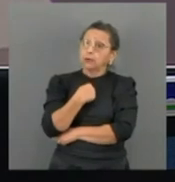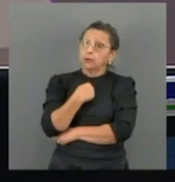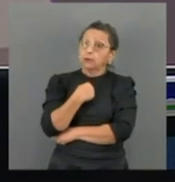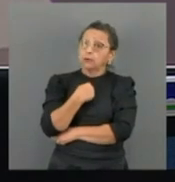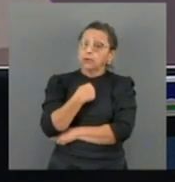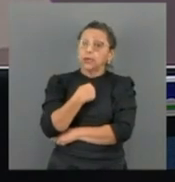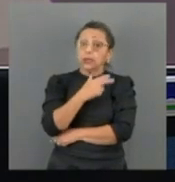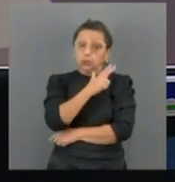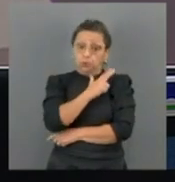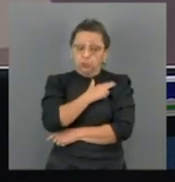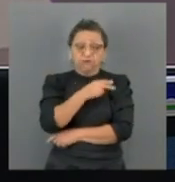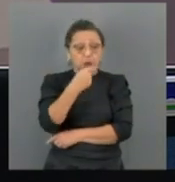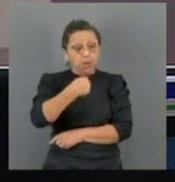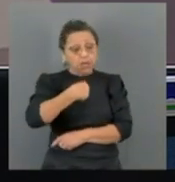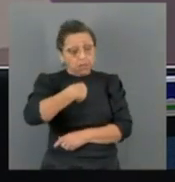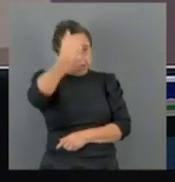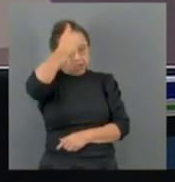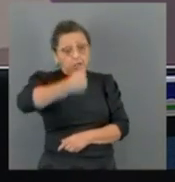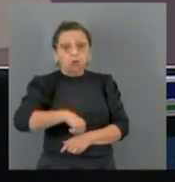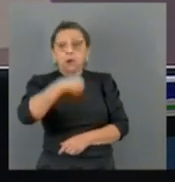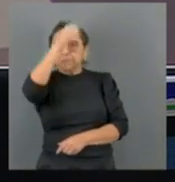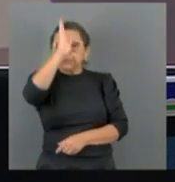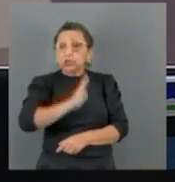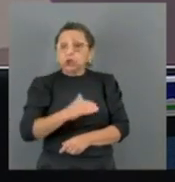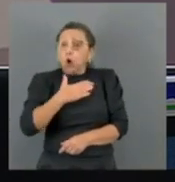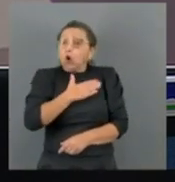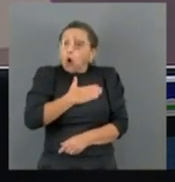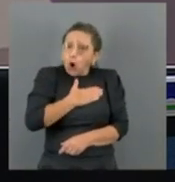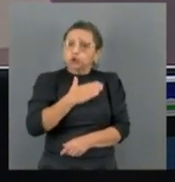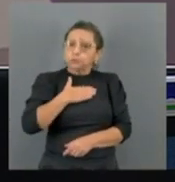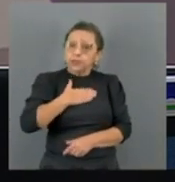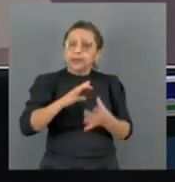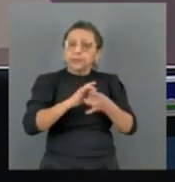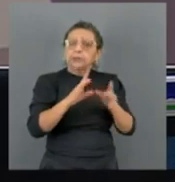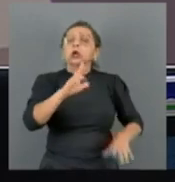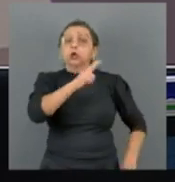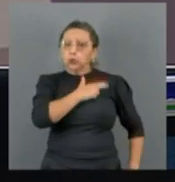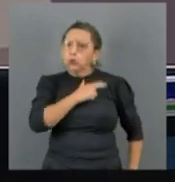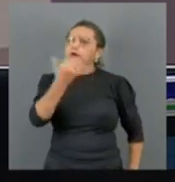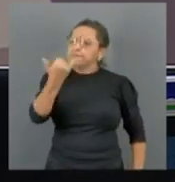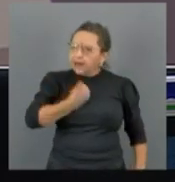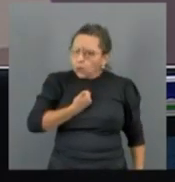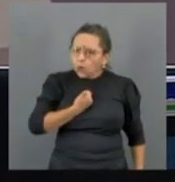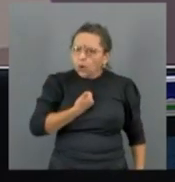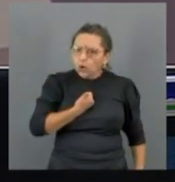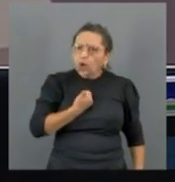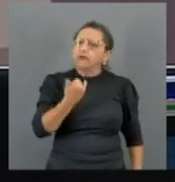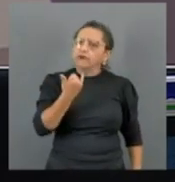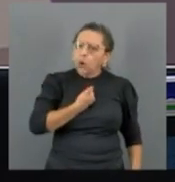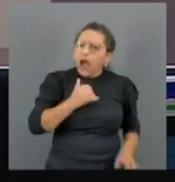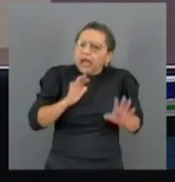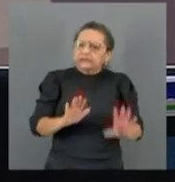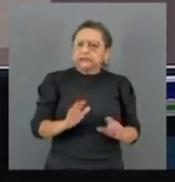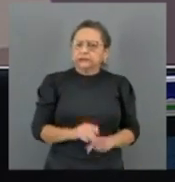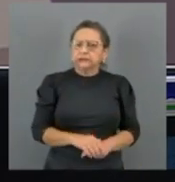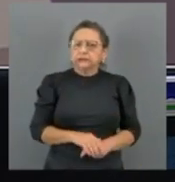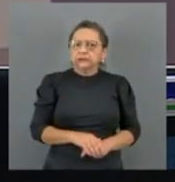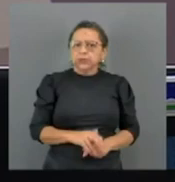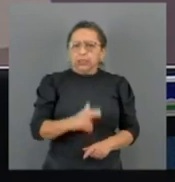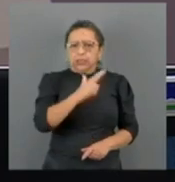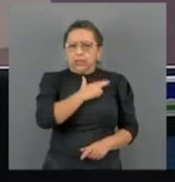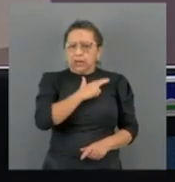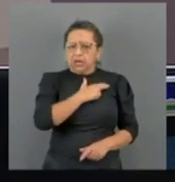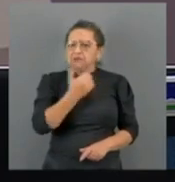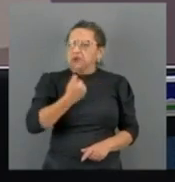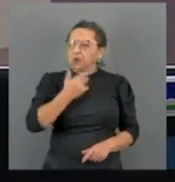e eu gosto de minha liberdade. Ele me disse isso. Ele me disse que ele foi, eu acho, preso, né,